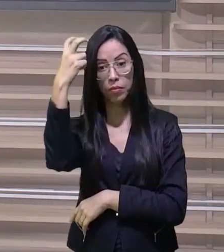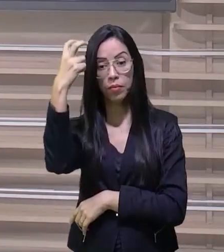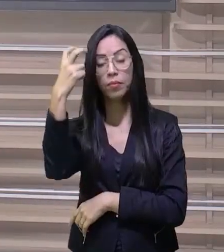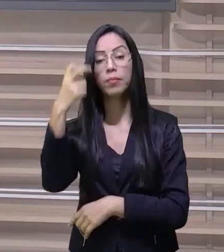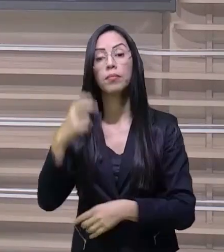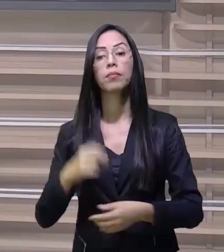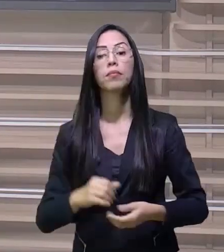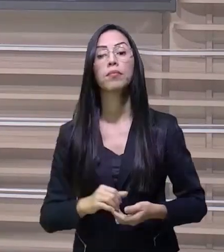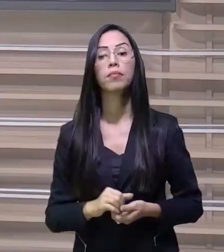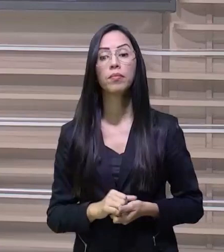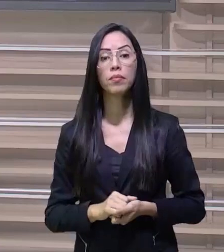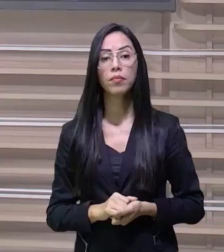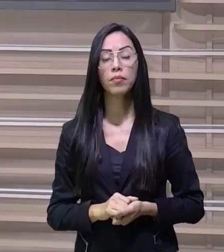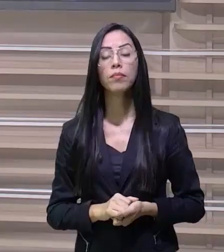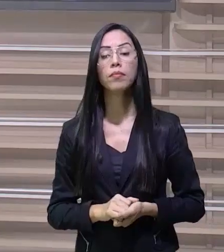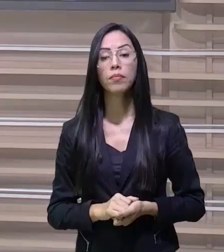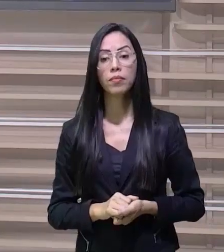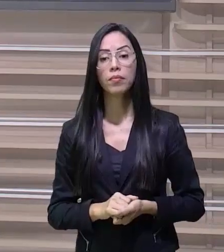altas habilidades.